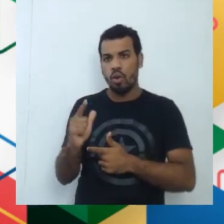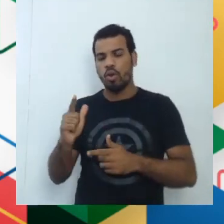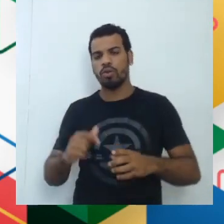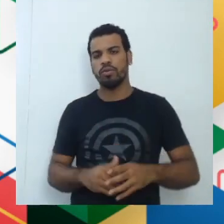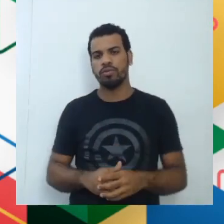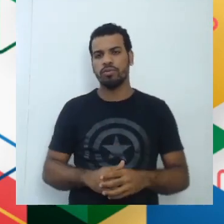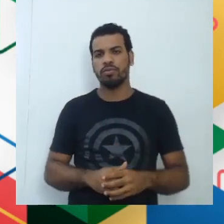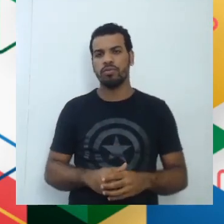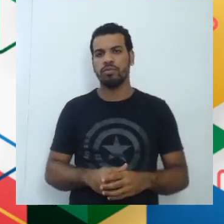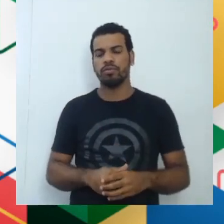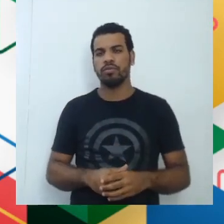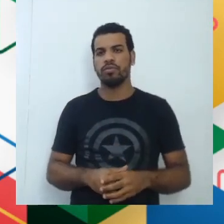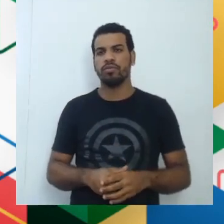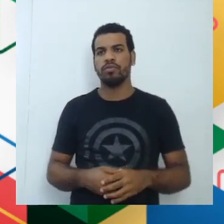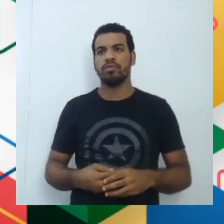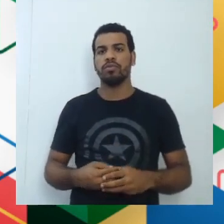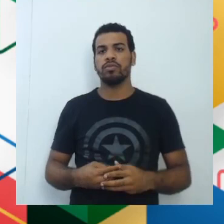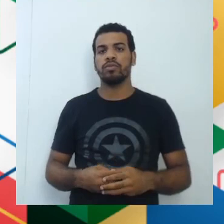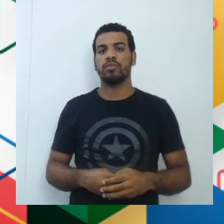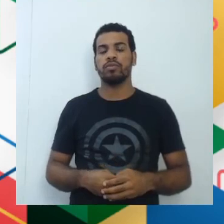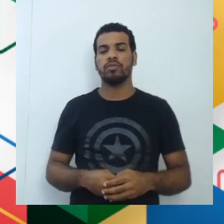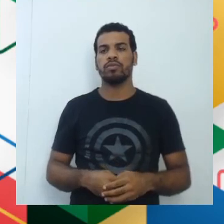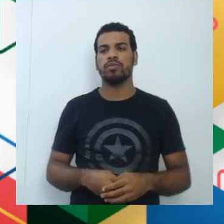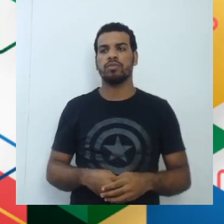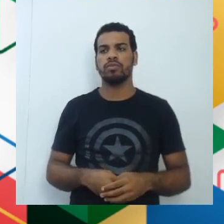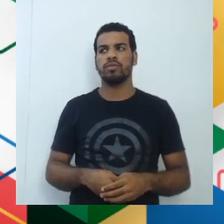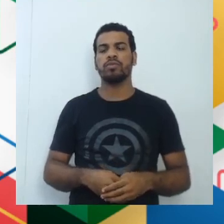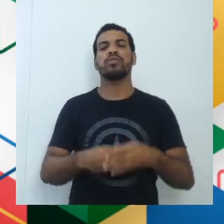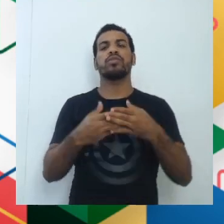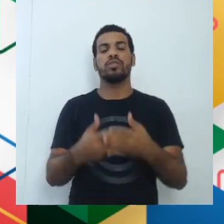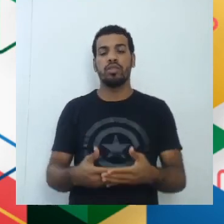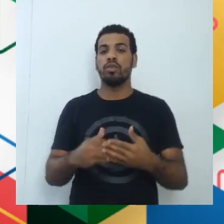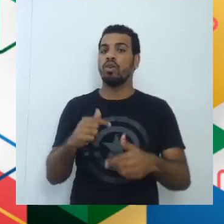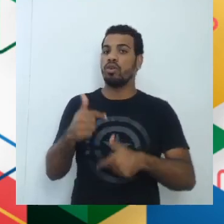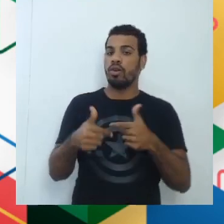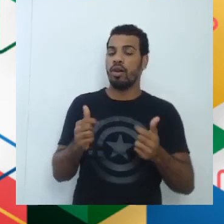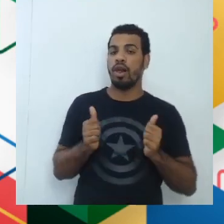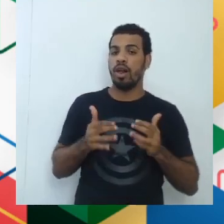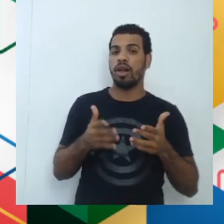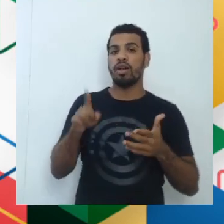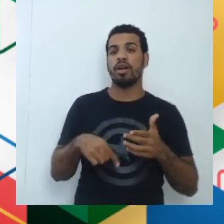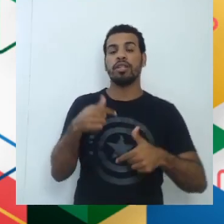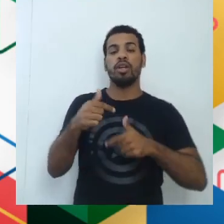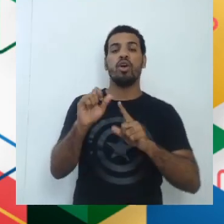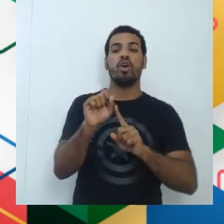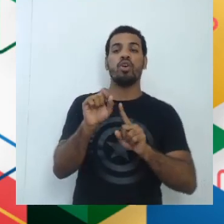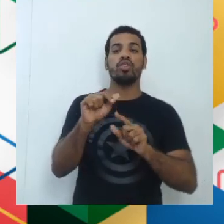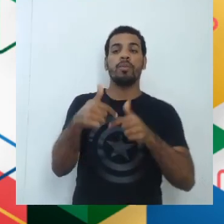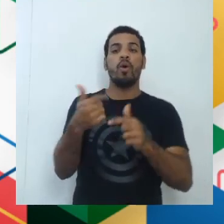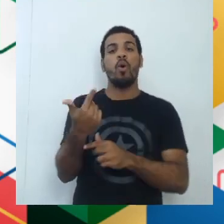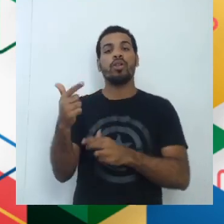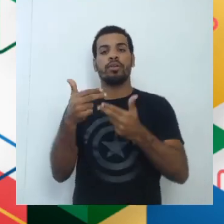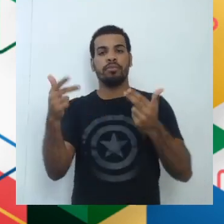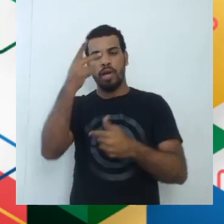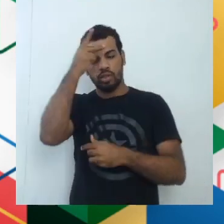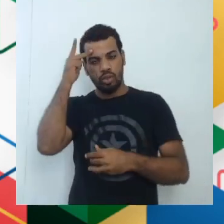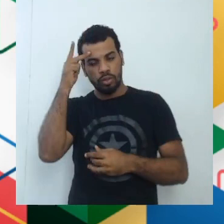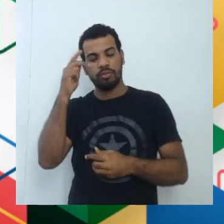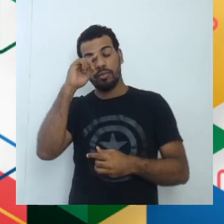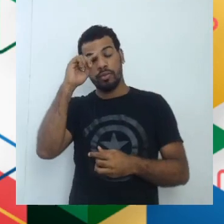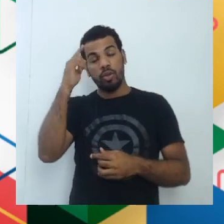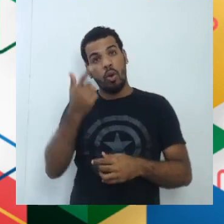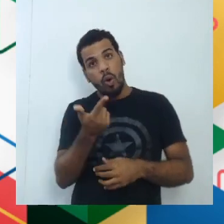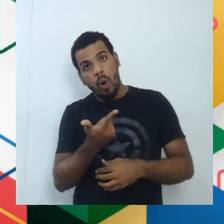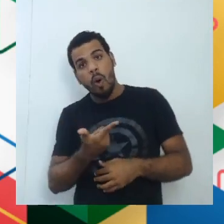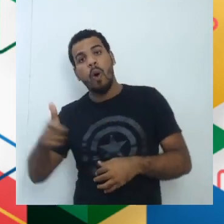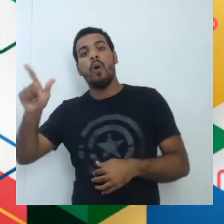outros. Então a gente se orienta da forma como a gente vai agir baseado na ação das outras pessoas. Os outros,